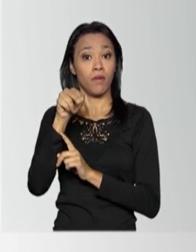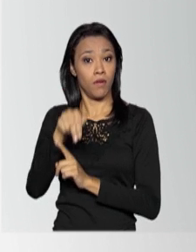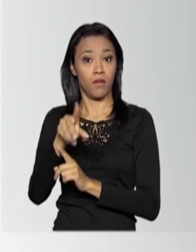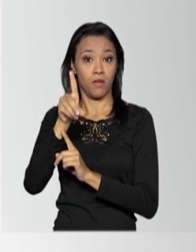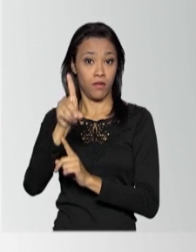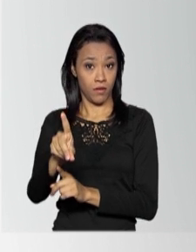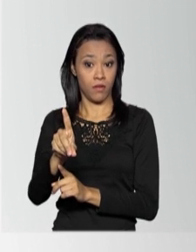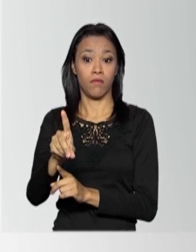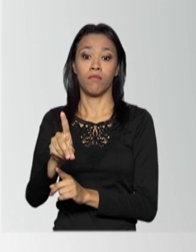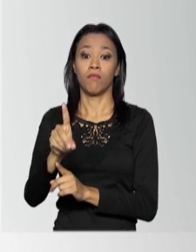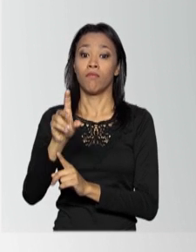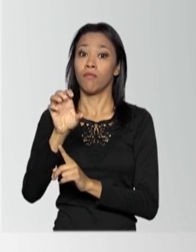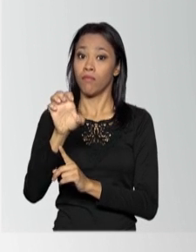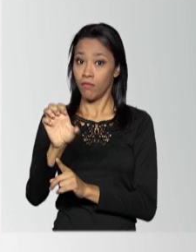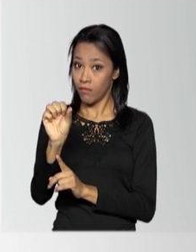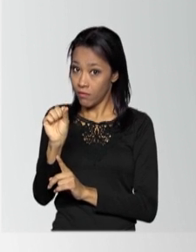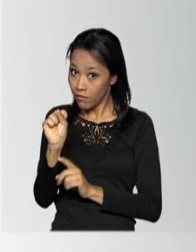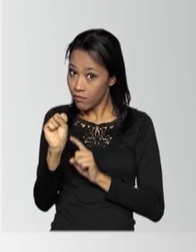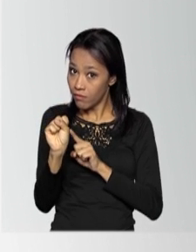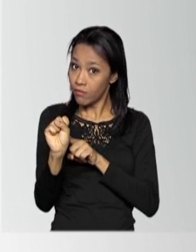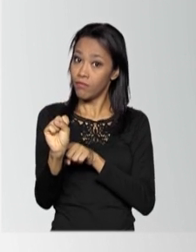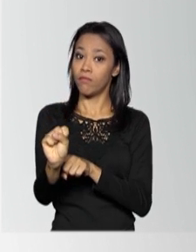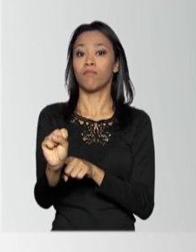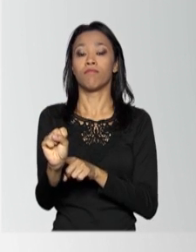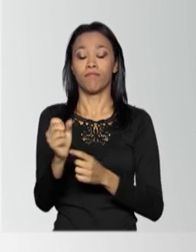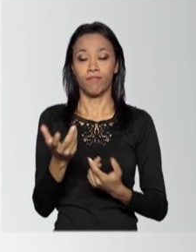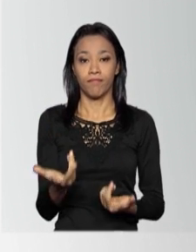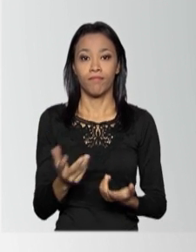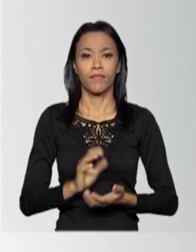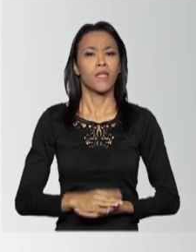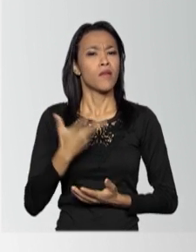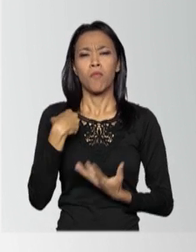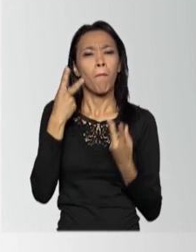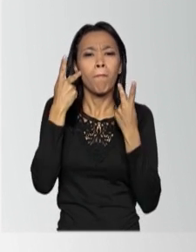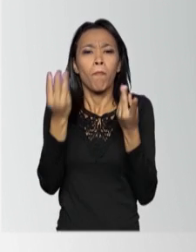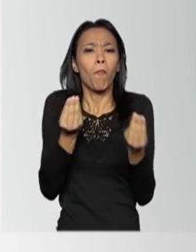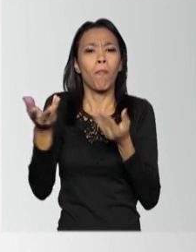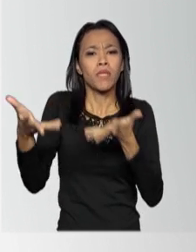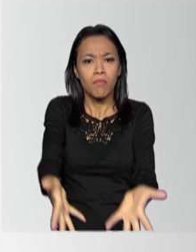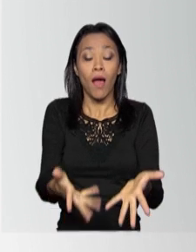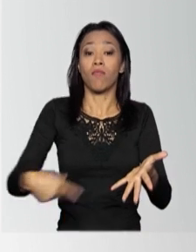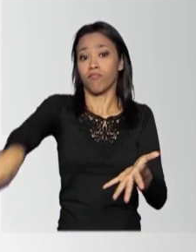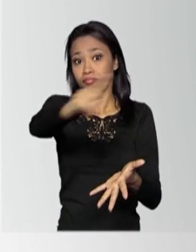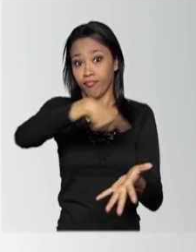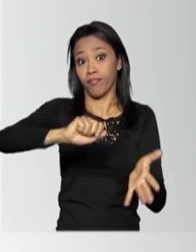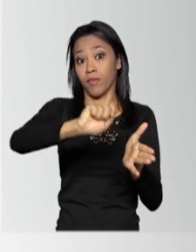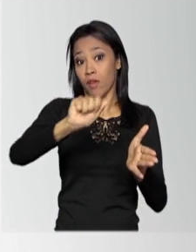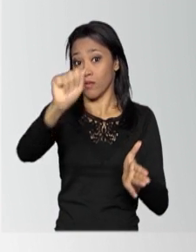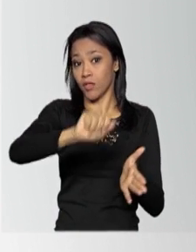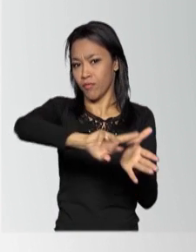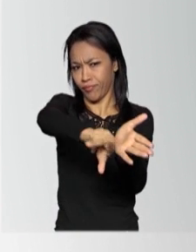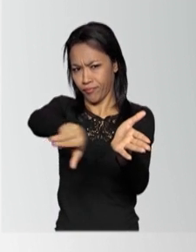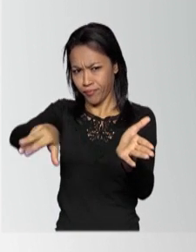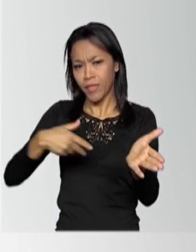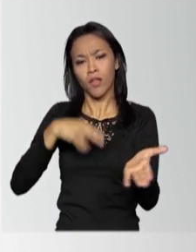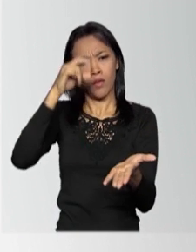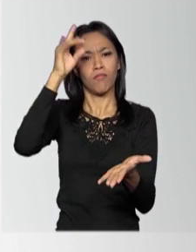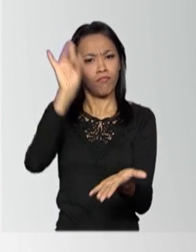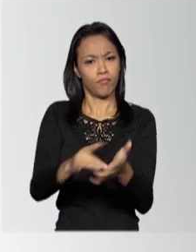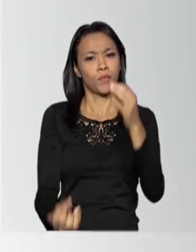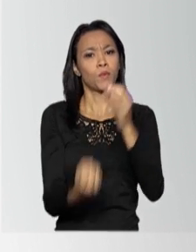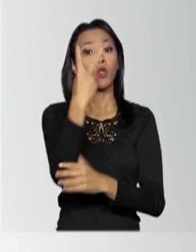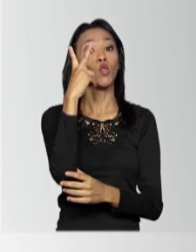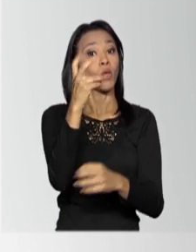Banco Nacional de Desenvolvimento Econômico e Social. Para participar, as entidades devem existir legalmente